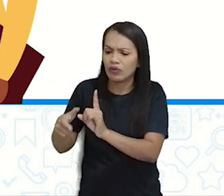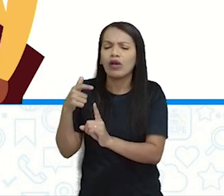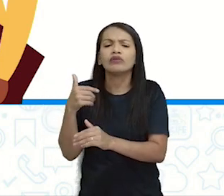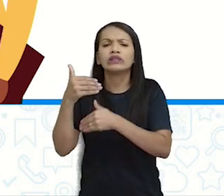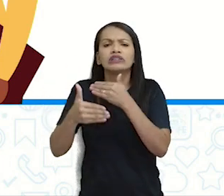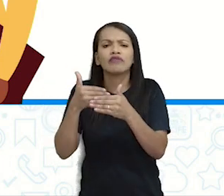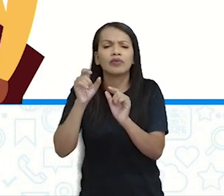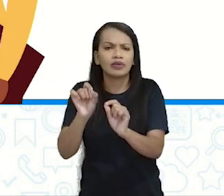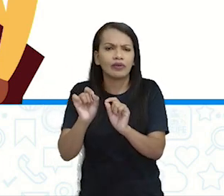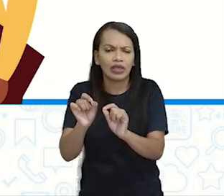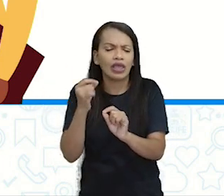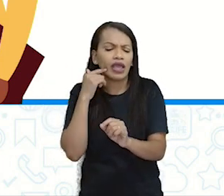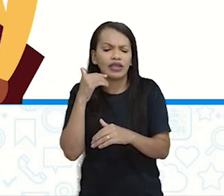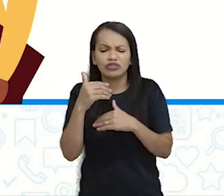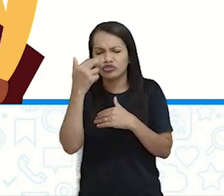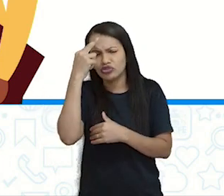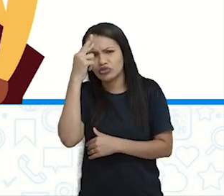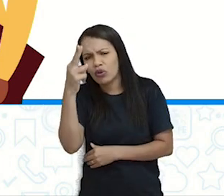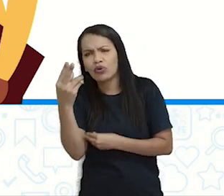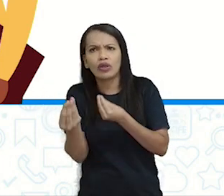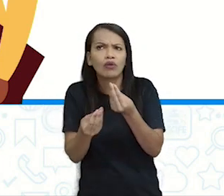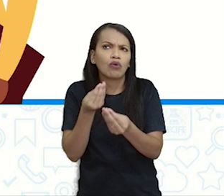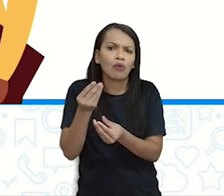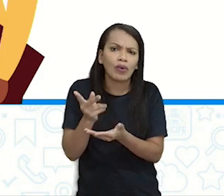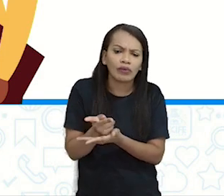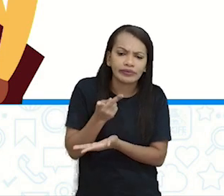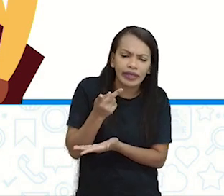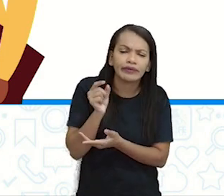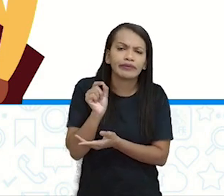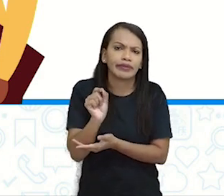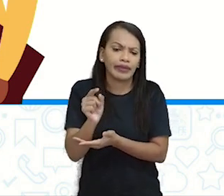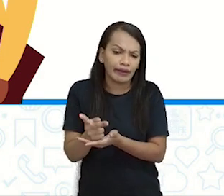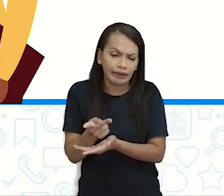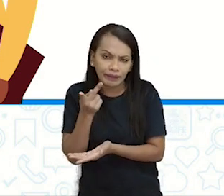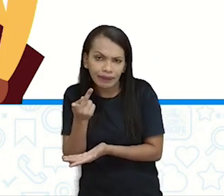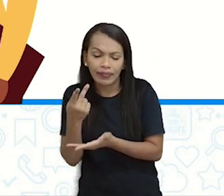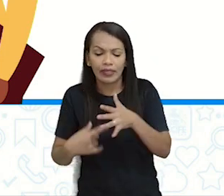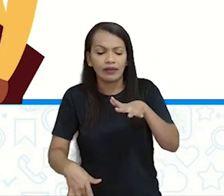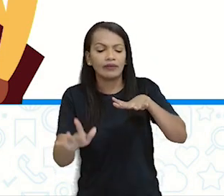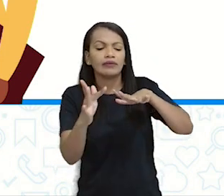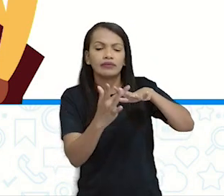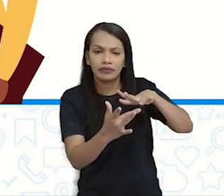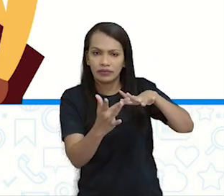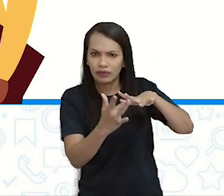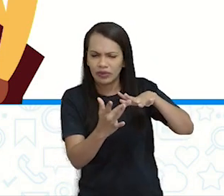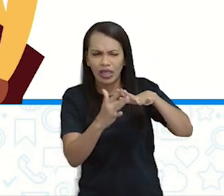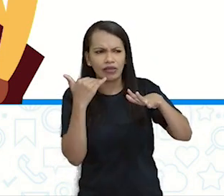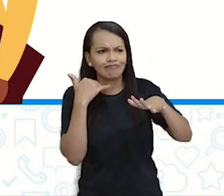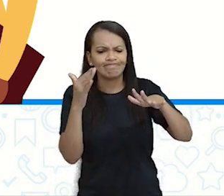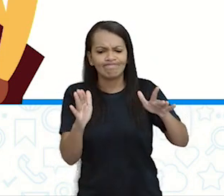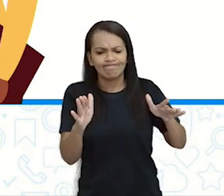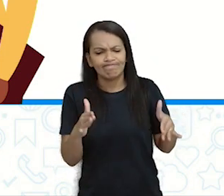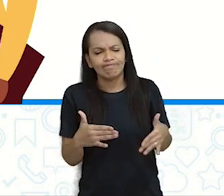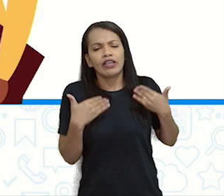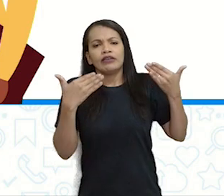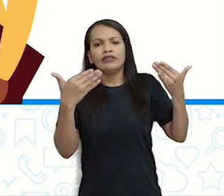é o desenrolar da história, gente. É o que aconteceu na história, tá? O clímax é aquele ponto alto,